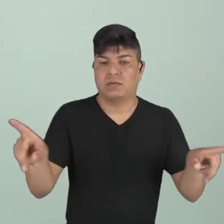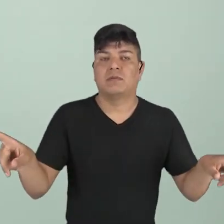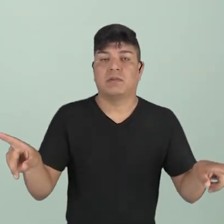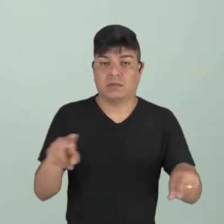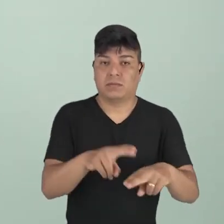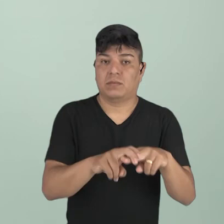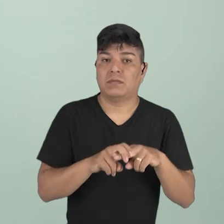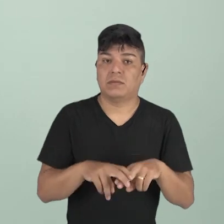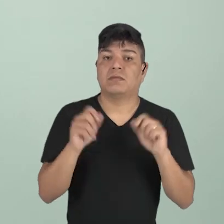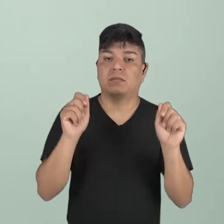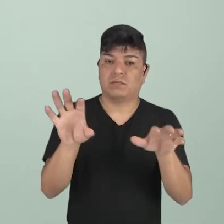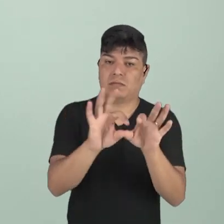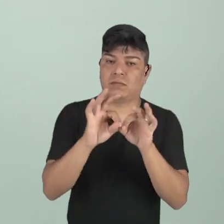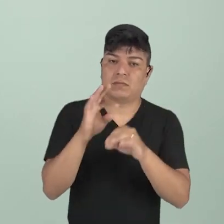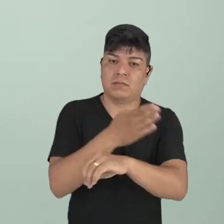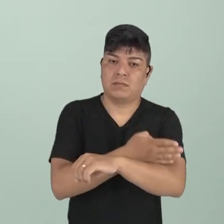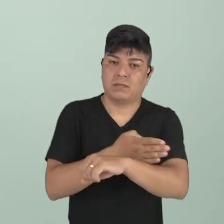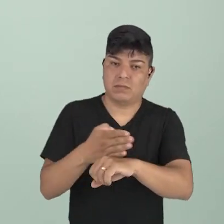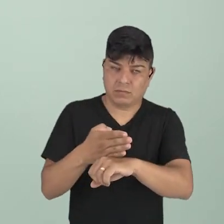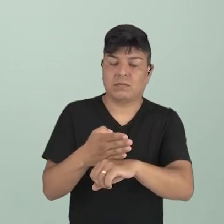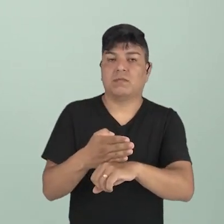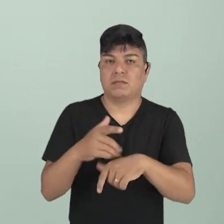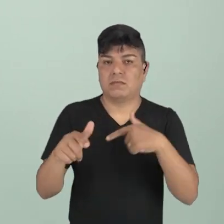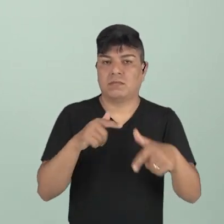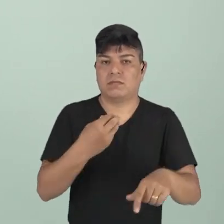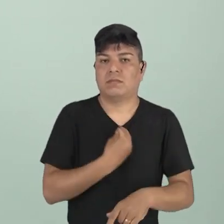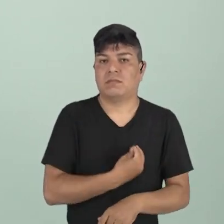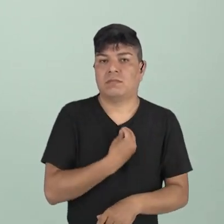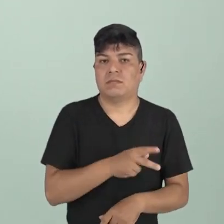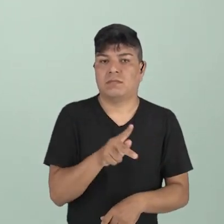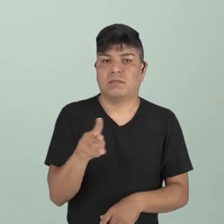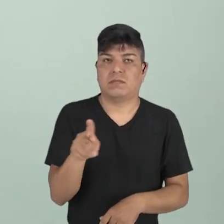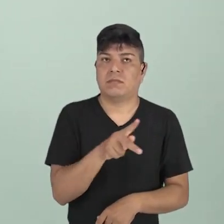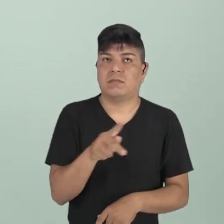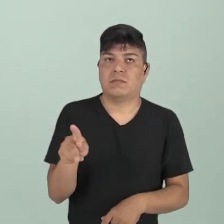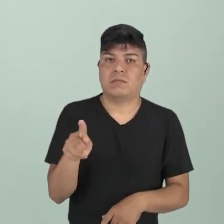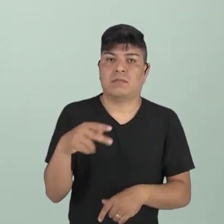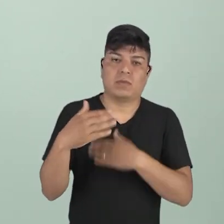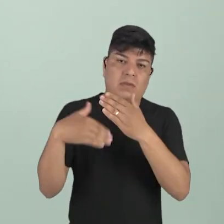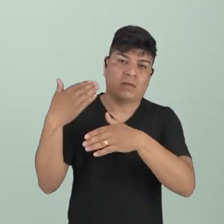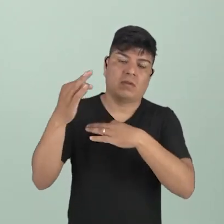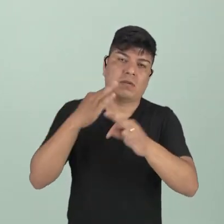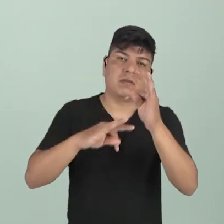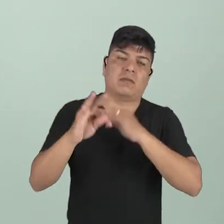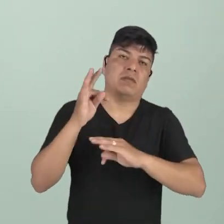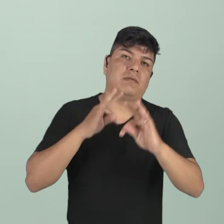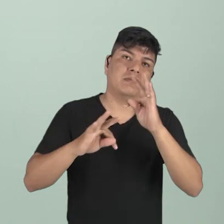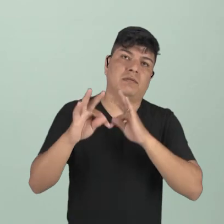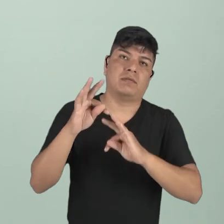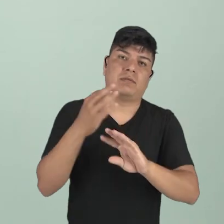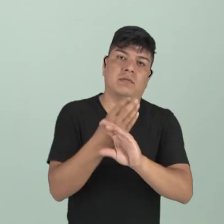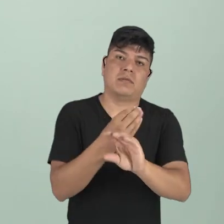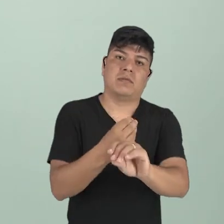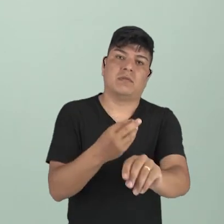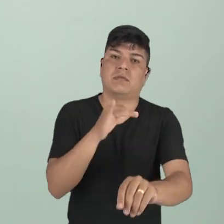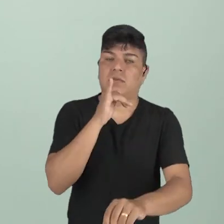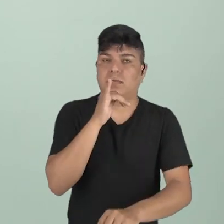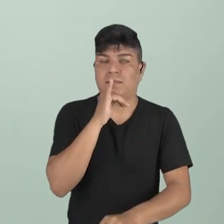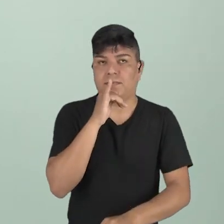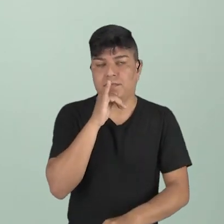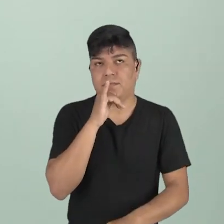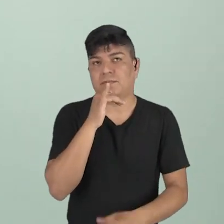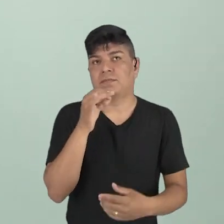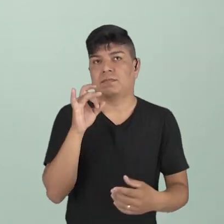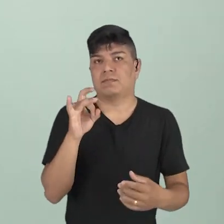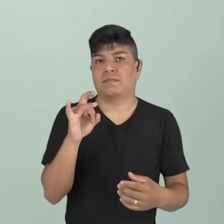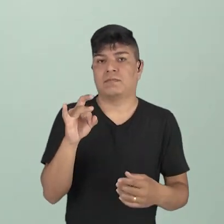maneira. Então, você pode sim aliar o tradicional, né, esse trabalho presencial do professor, aos avanços tecnológicos, como o EAD, por exemplo. Tá?